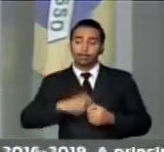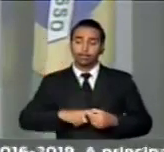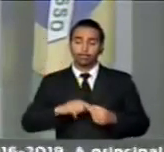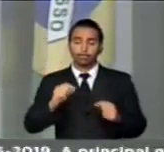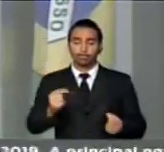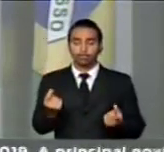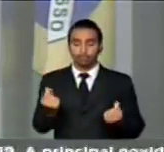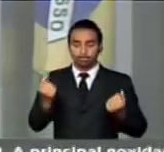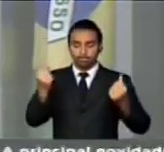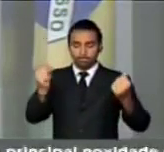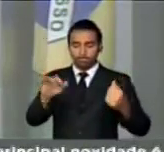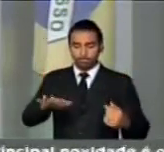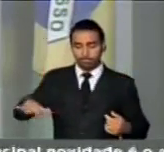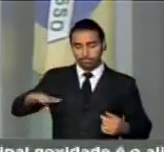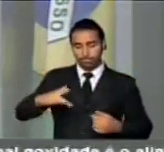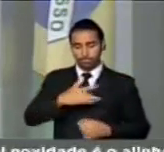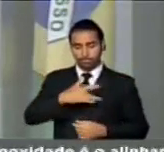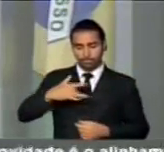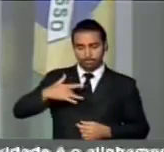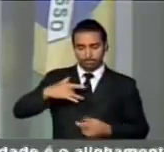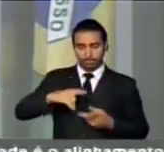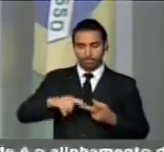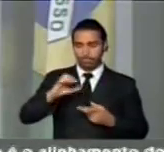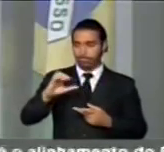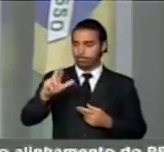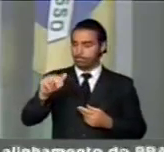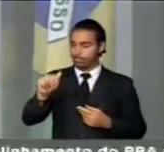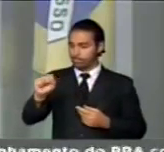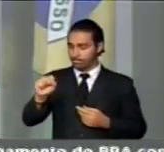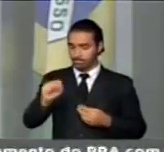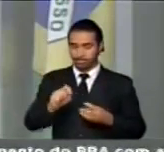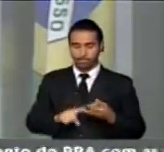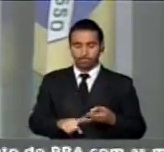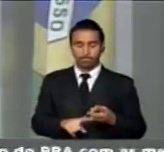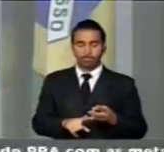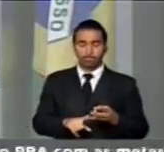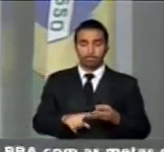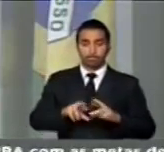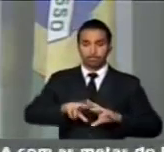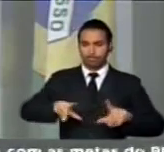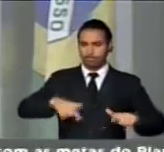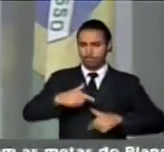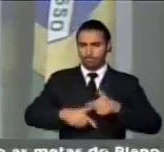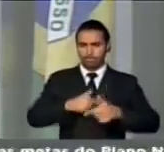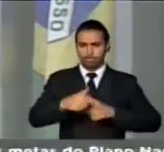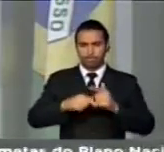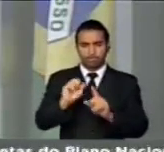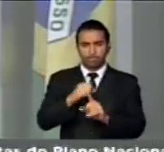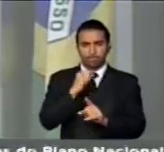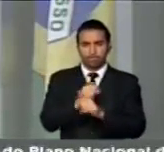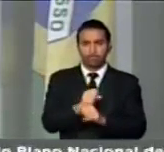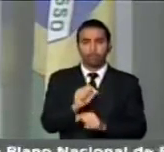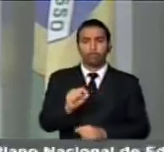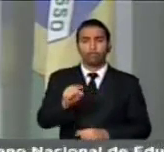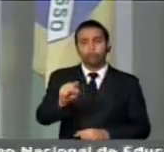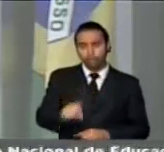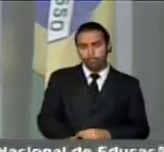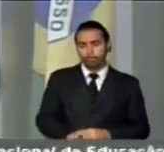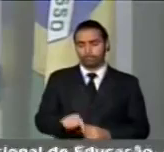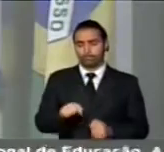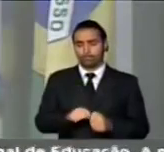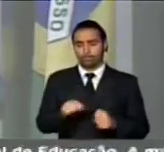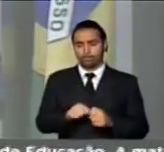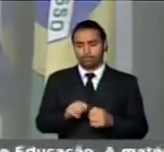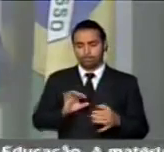os recursos da área social, dos CRAS, das diversas ações sociais que são construídas